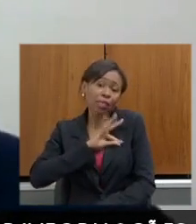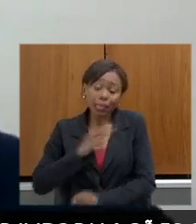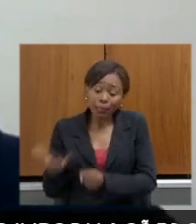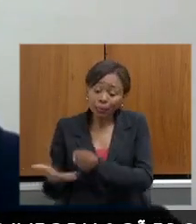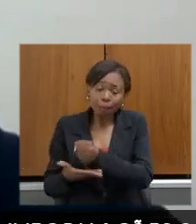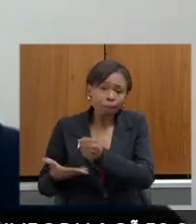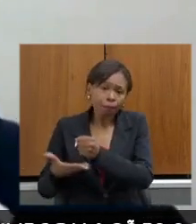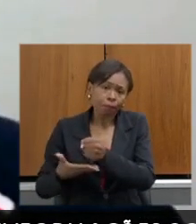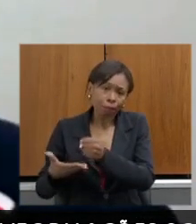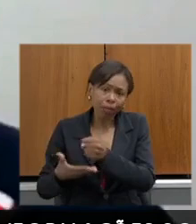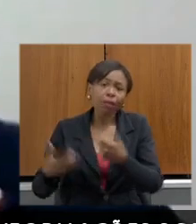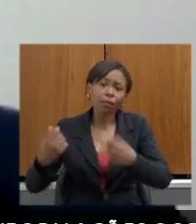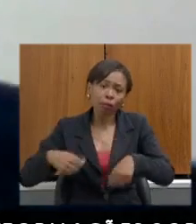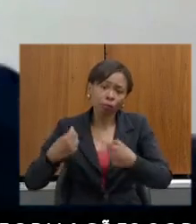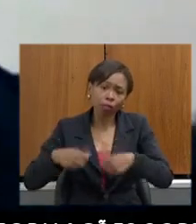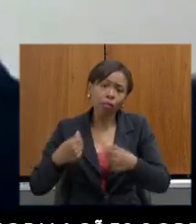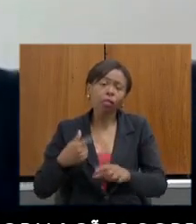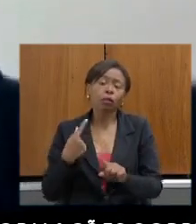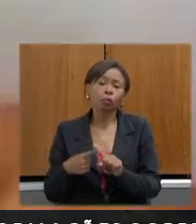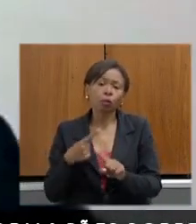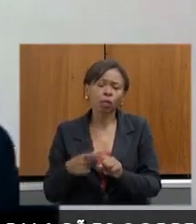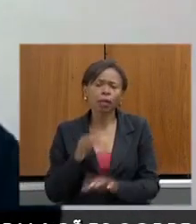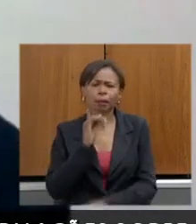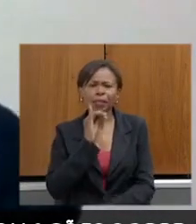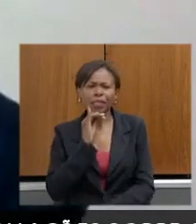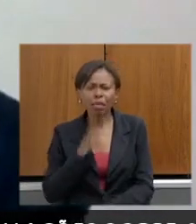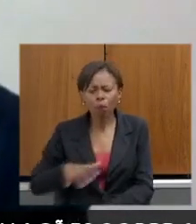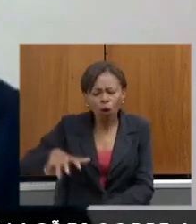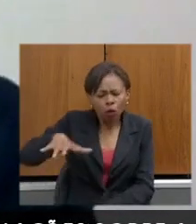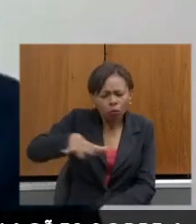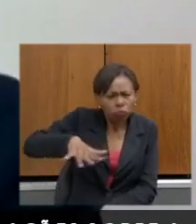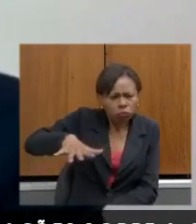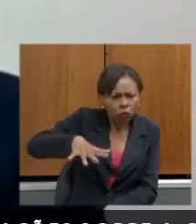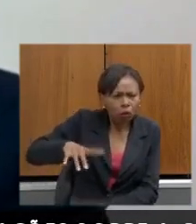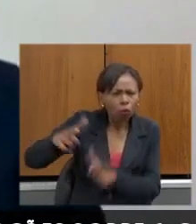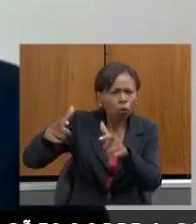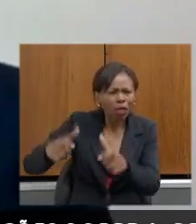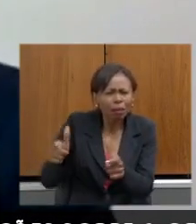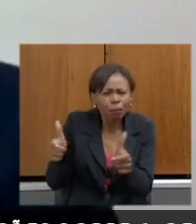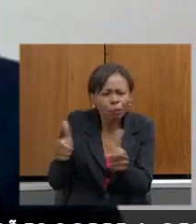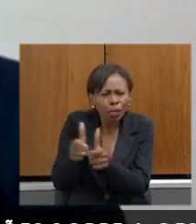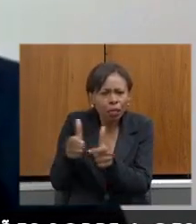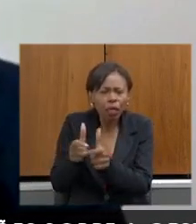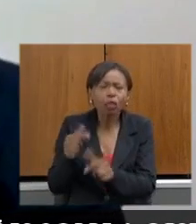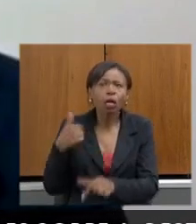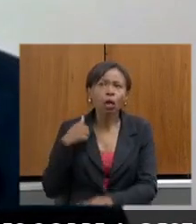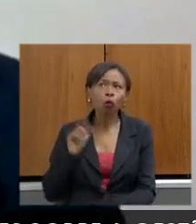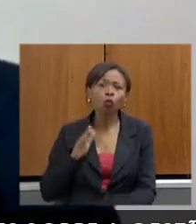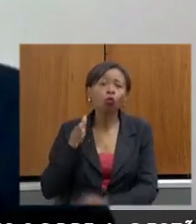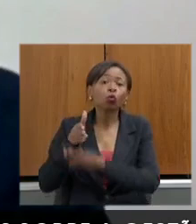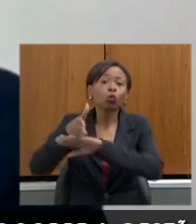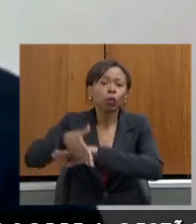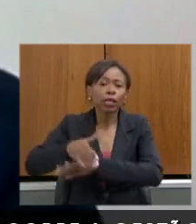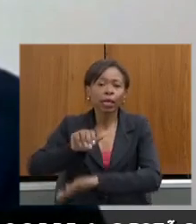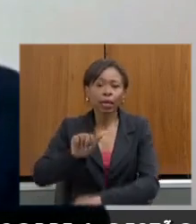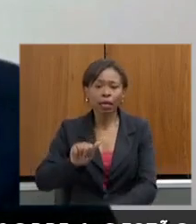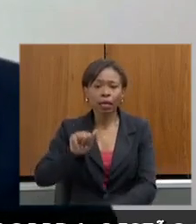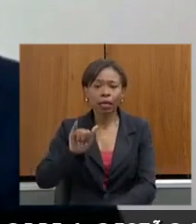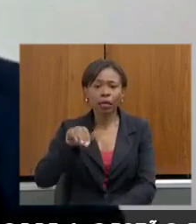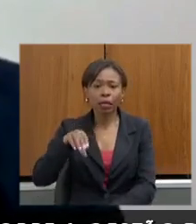porque nós precisamos com marca pega uma coberta porque eu tive eu tive Aimorés